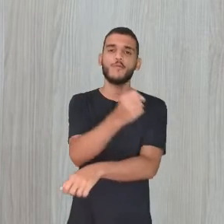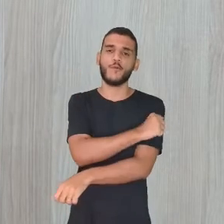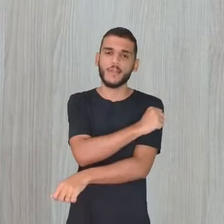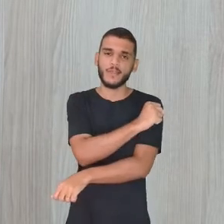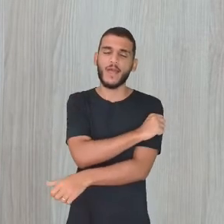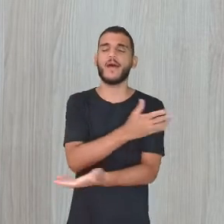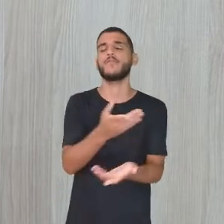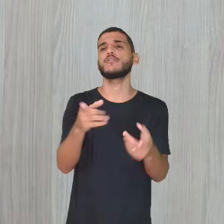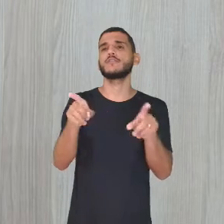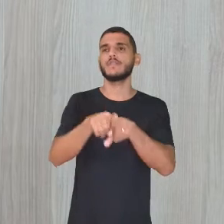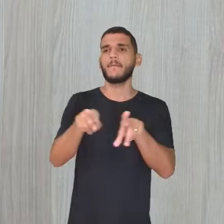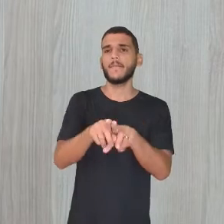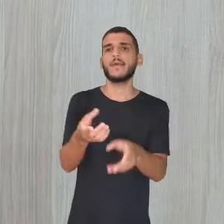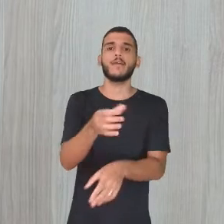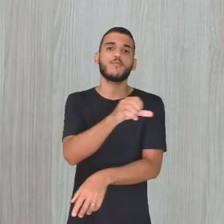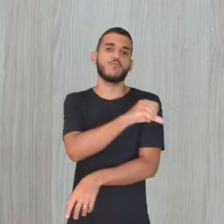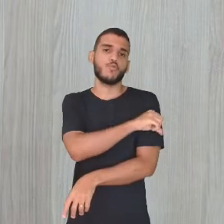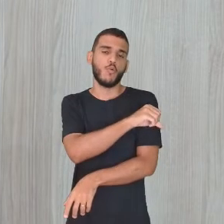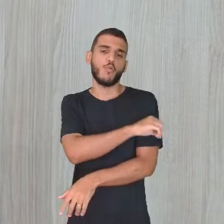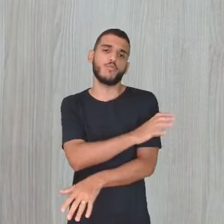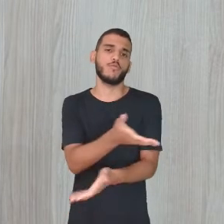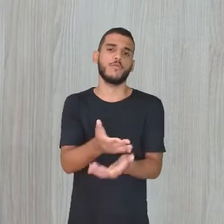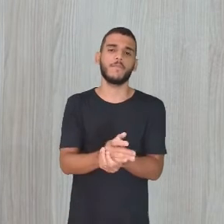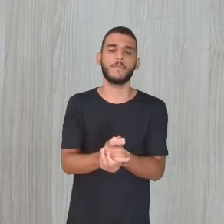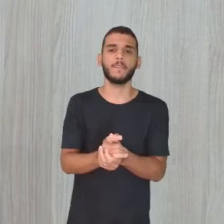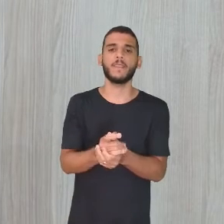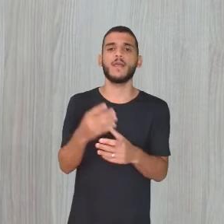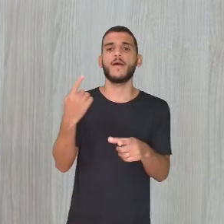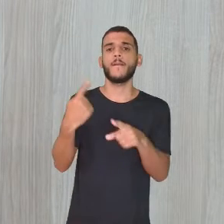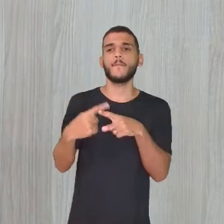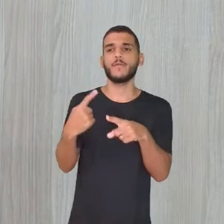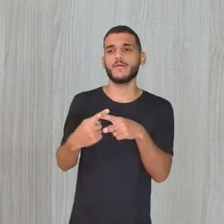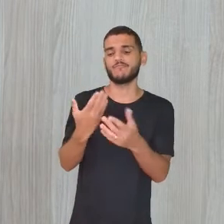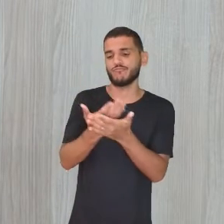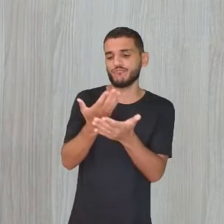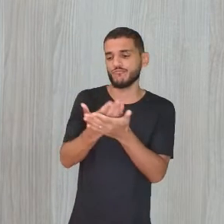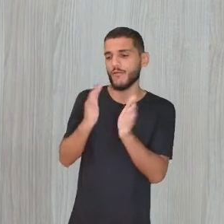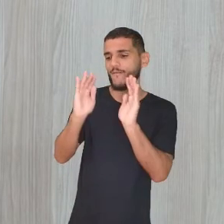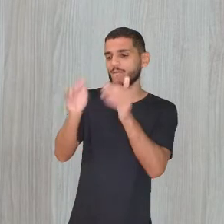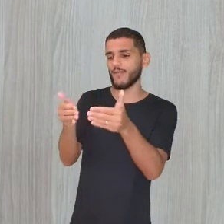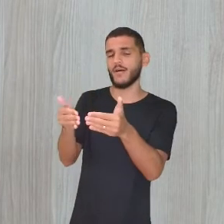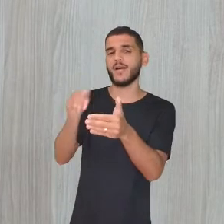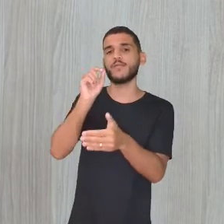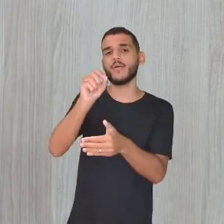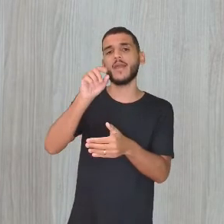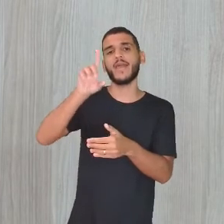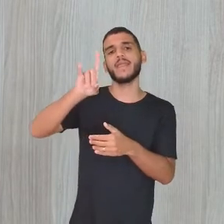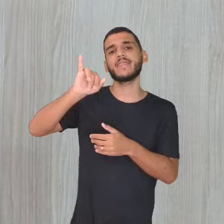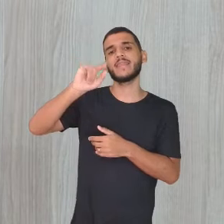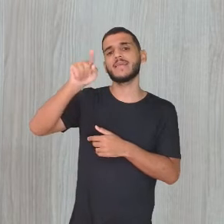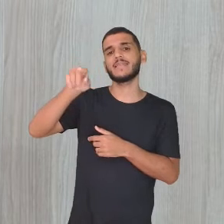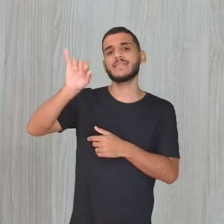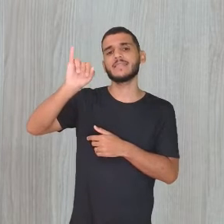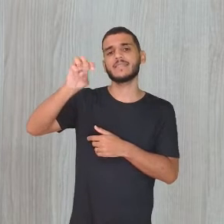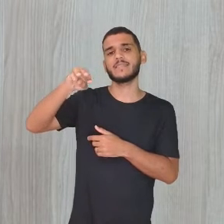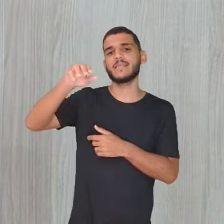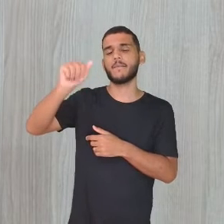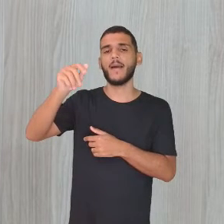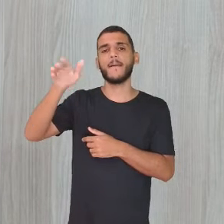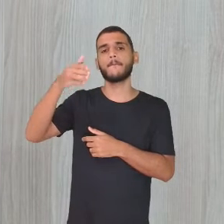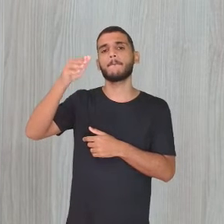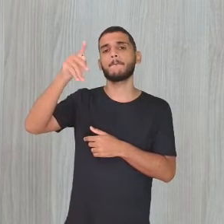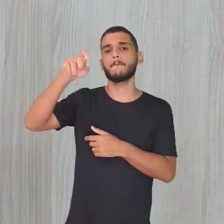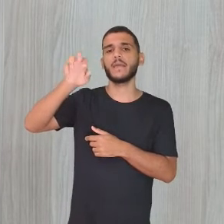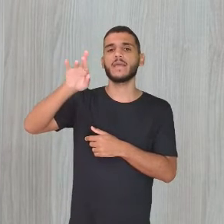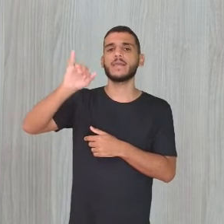para o 9º ano, um resgate do conhecimento de dízima periódica. E aí, antes da dízima, eu já começo a falar também disso,